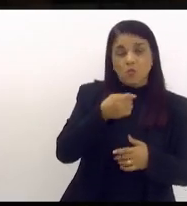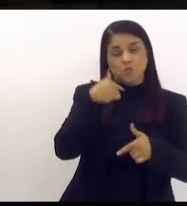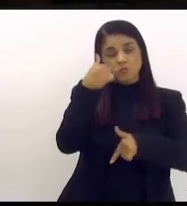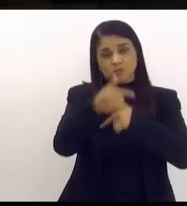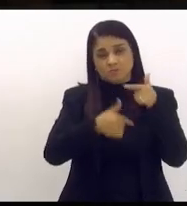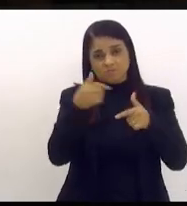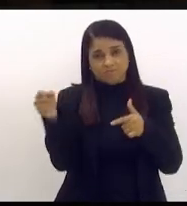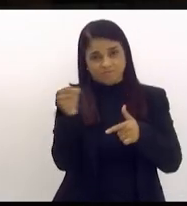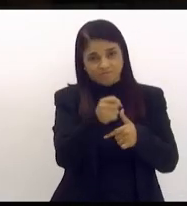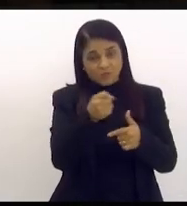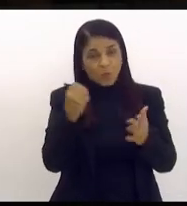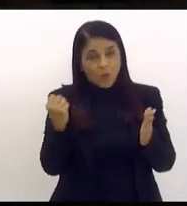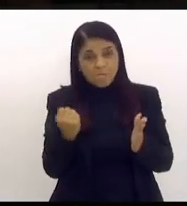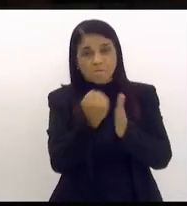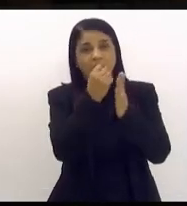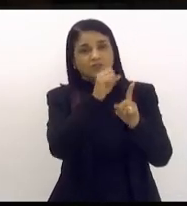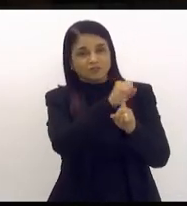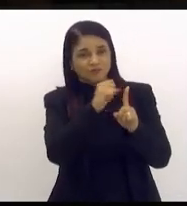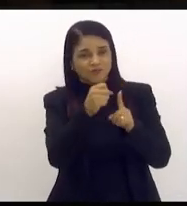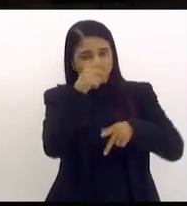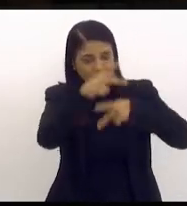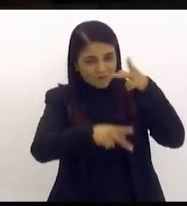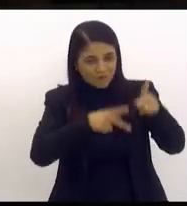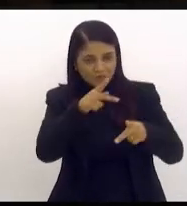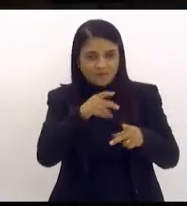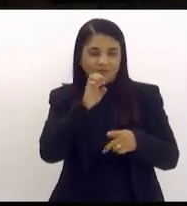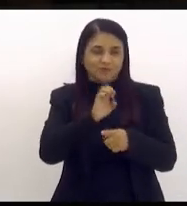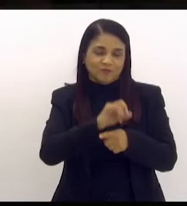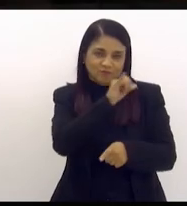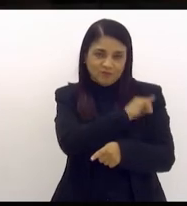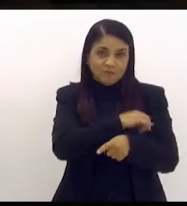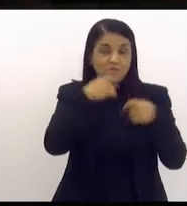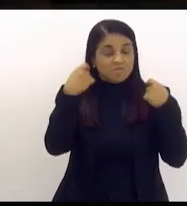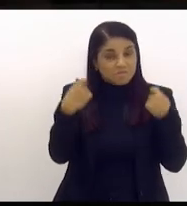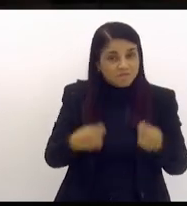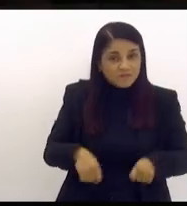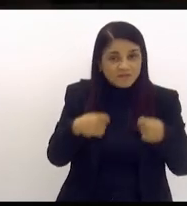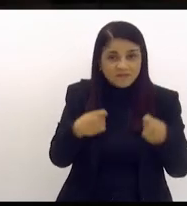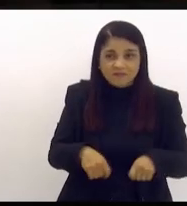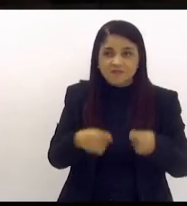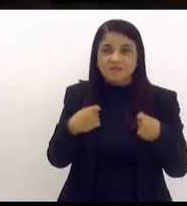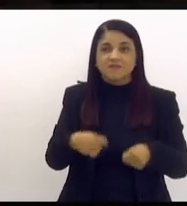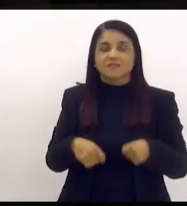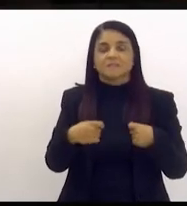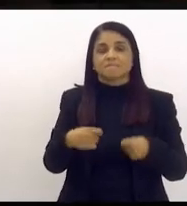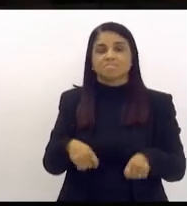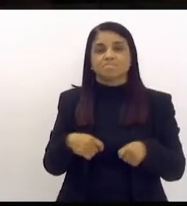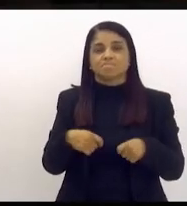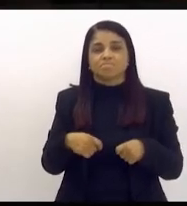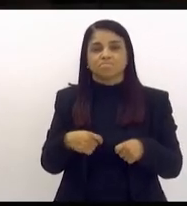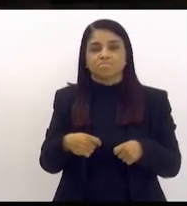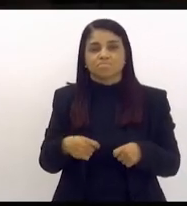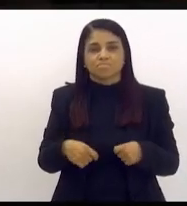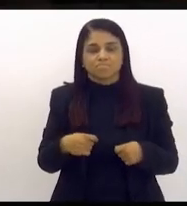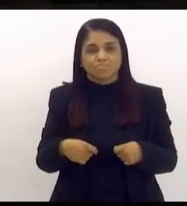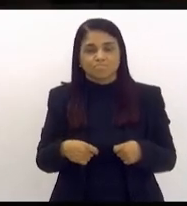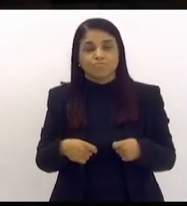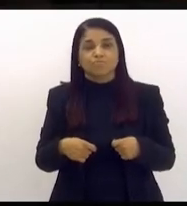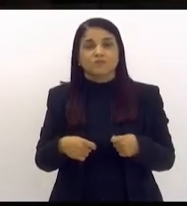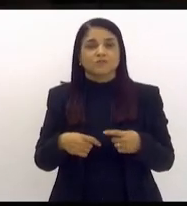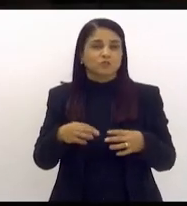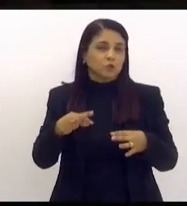social na vida do povo do Estado do Rio de Janeiro então a gente precisa passar por cima né de todas as